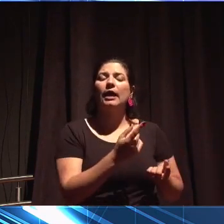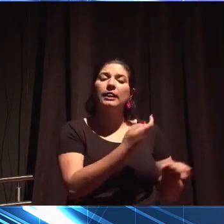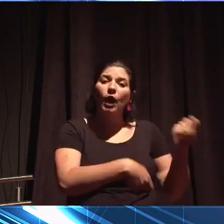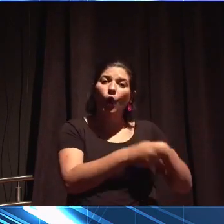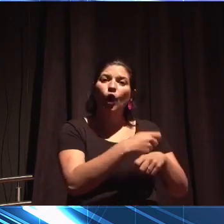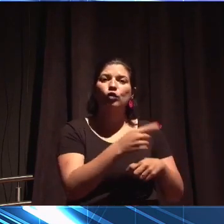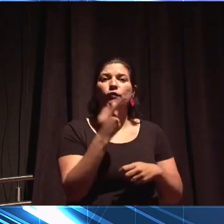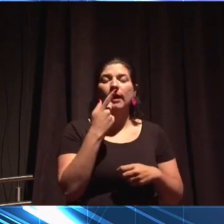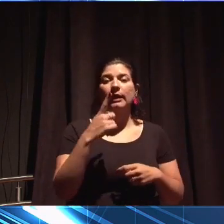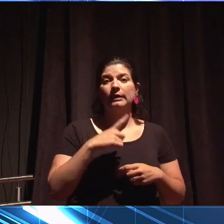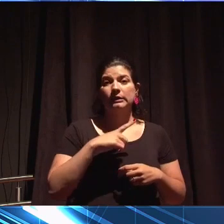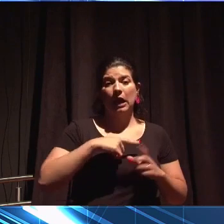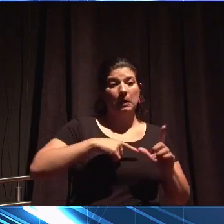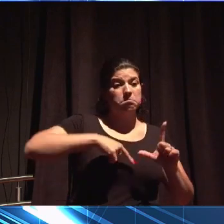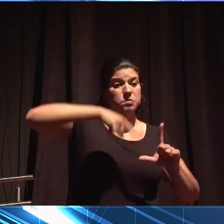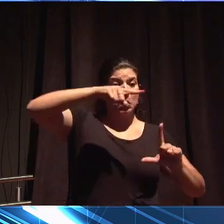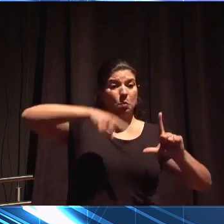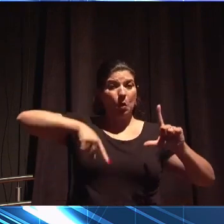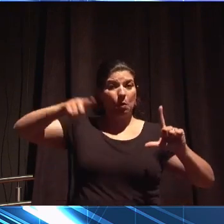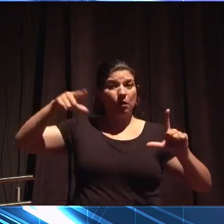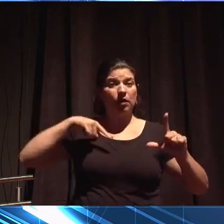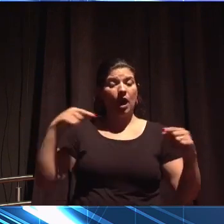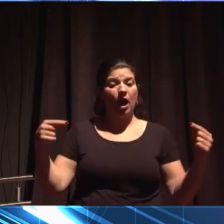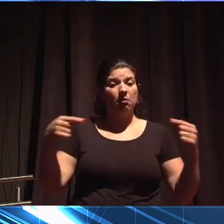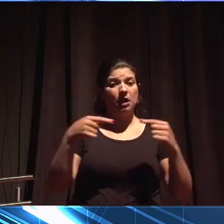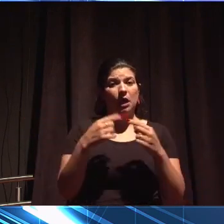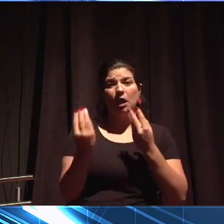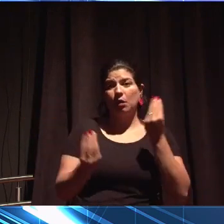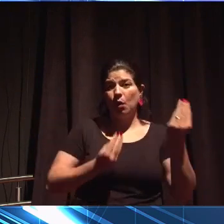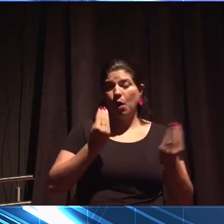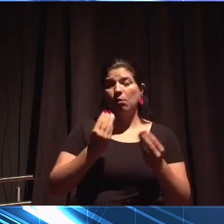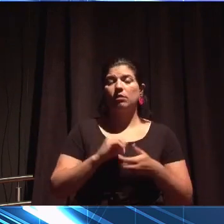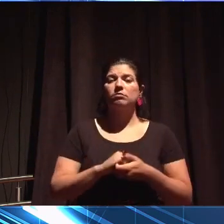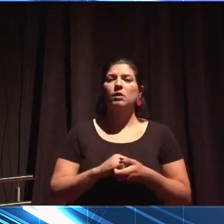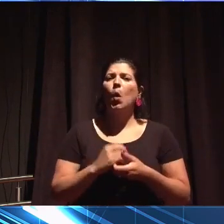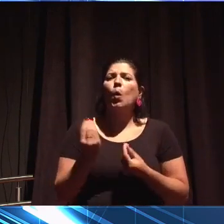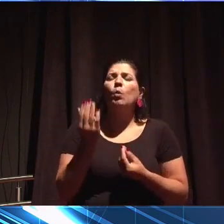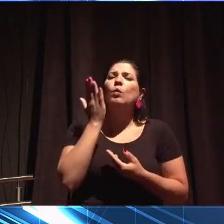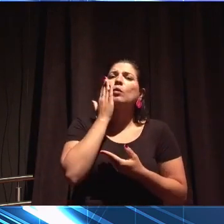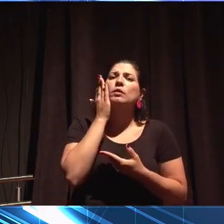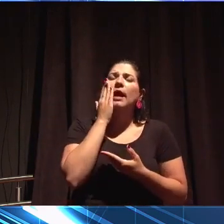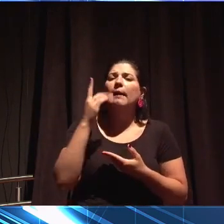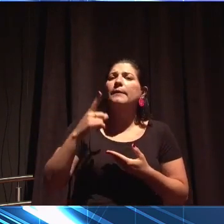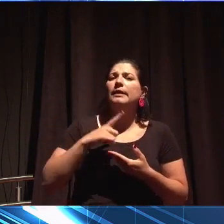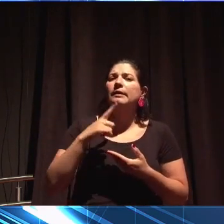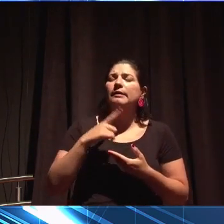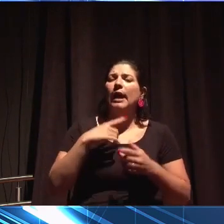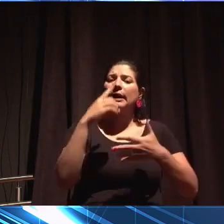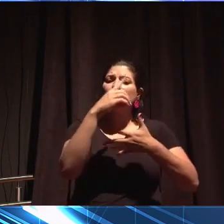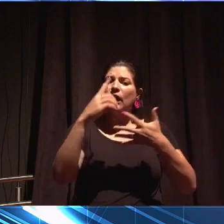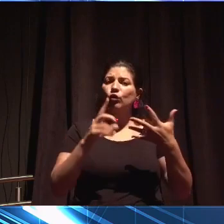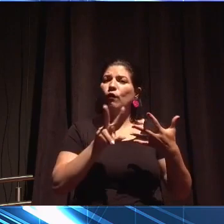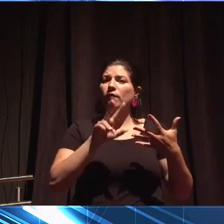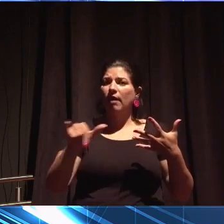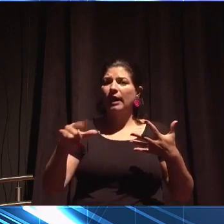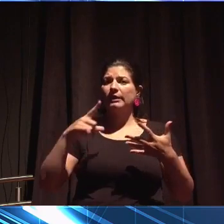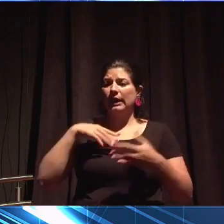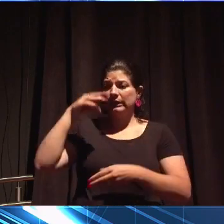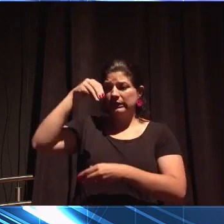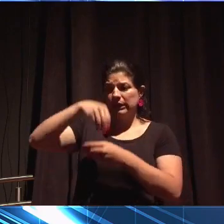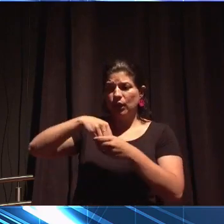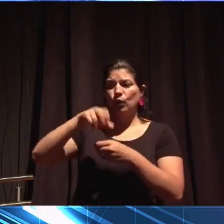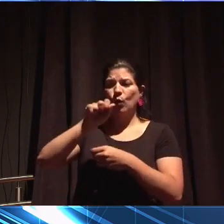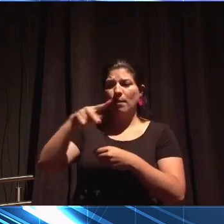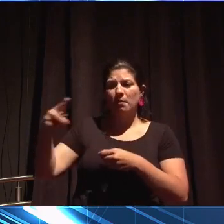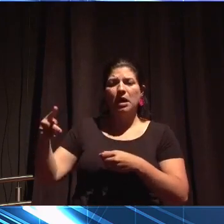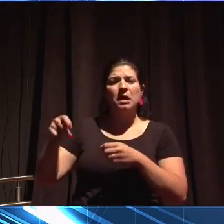gente vai ter ali dentro daquela aplicação? Como que a gente consegue prever a volumetria de dados que vai ser trafegada dentro daquela